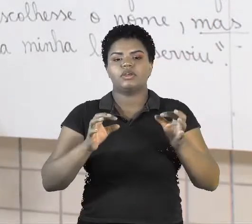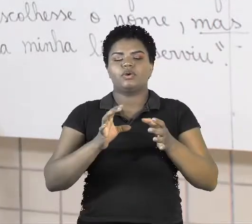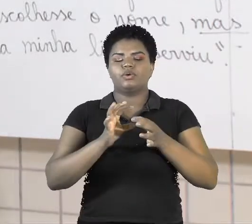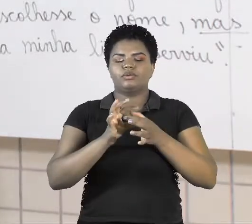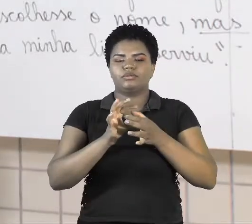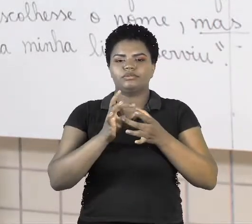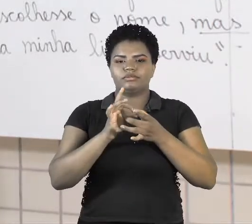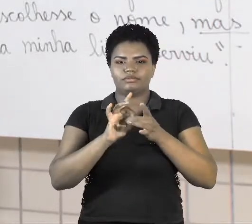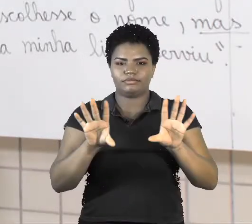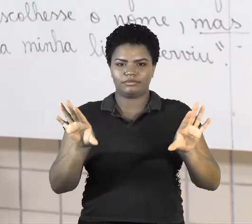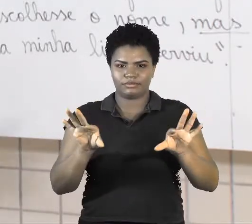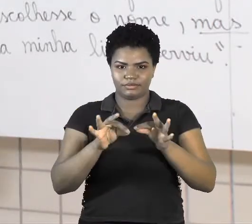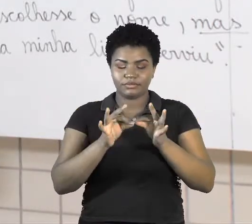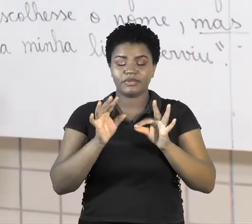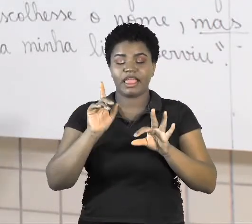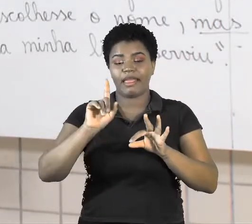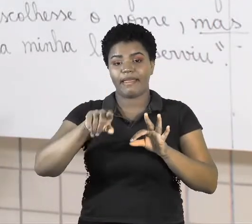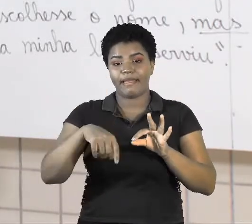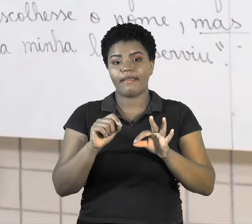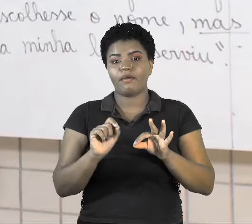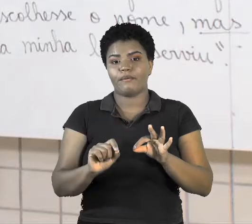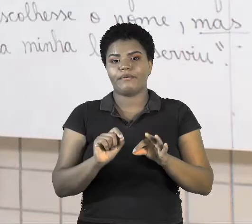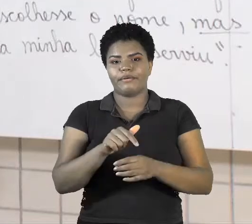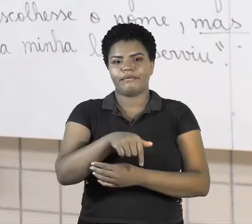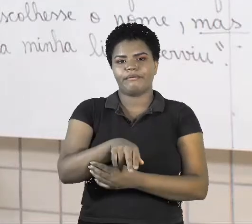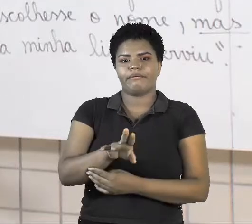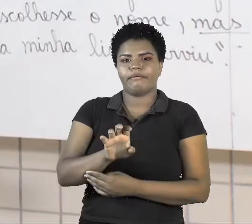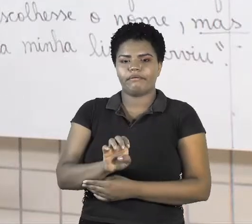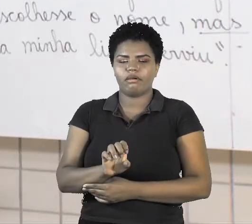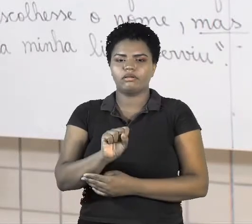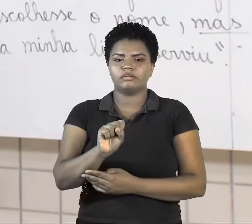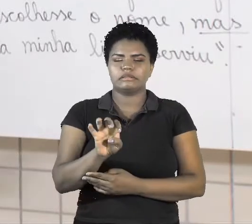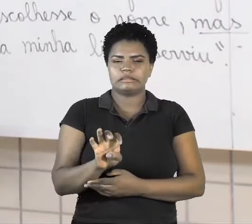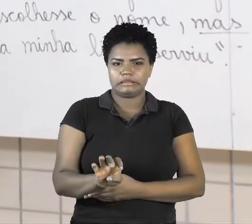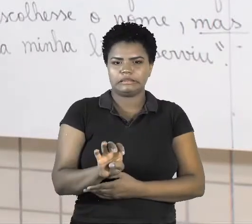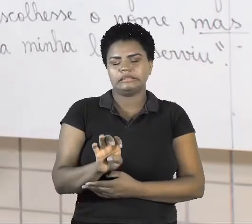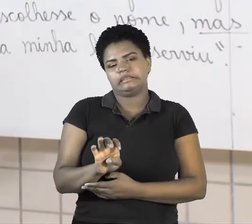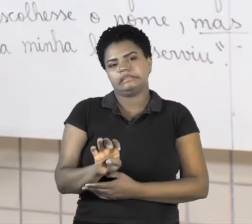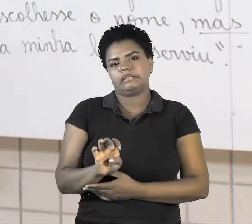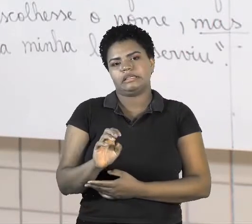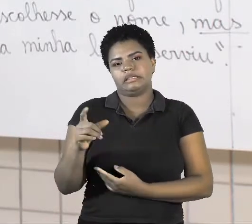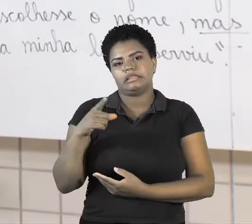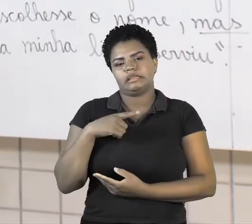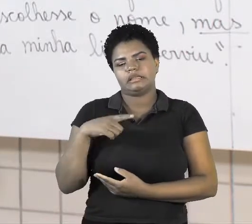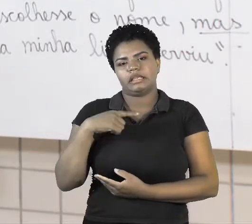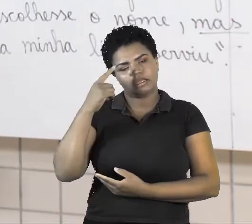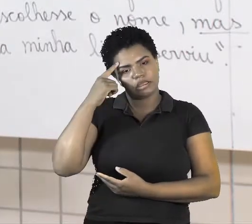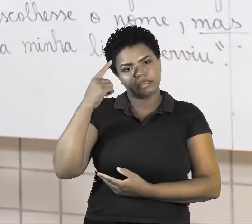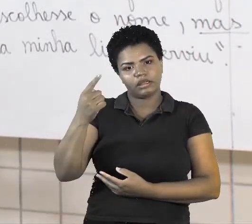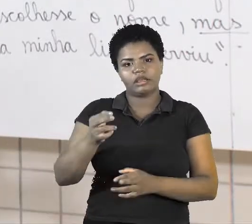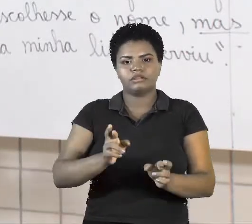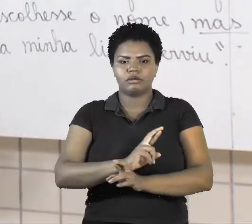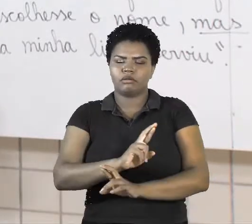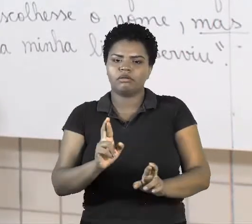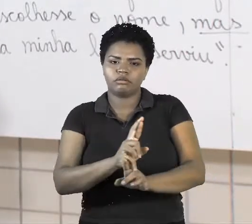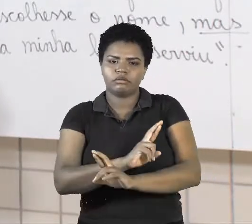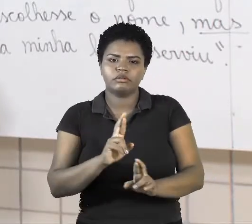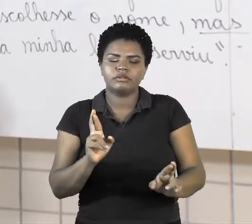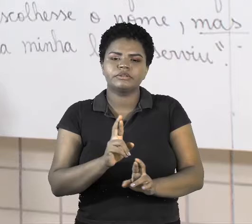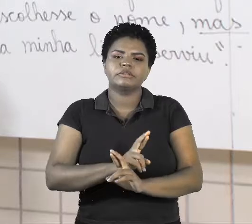Que ela é uma conjunção integrante, lá o que ou o se, que ela exerce essa ideia de relacionar,